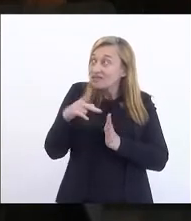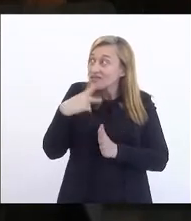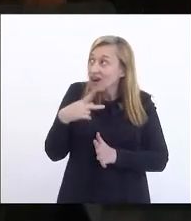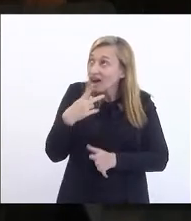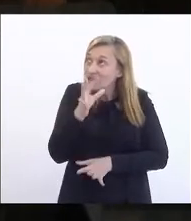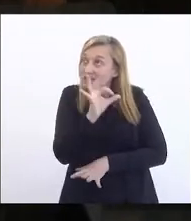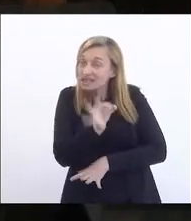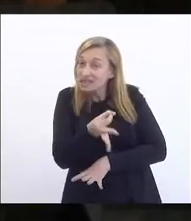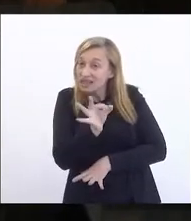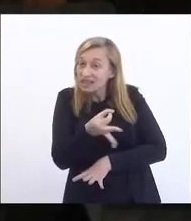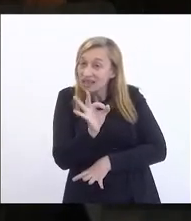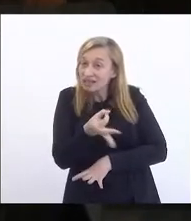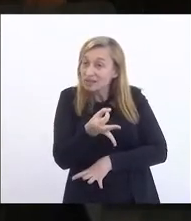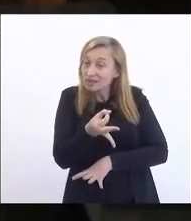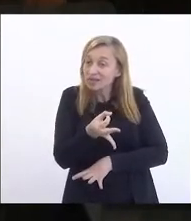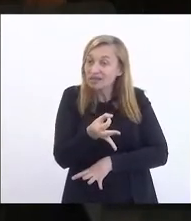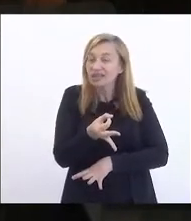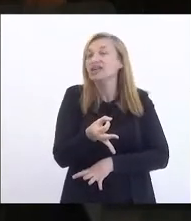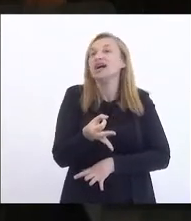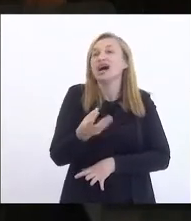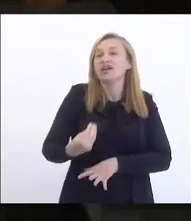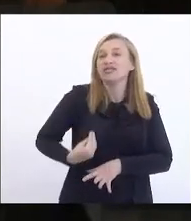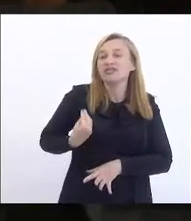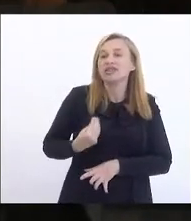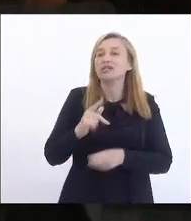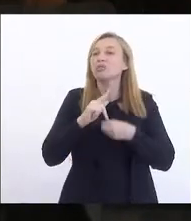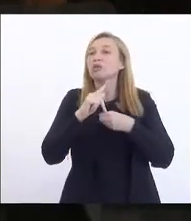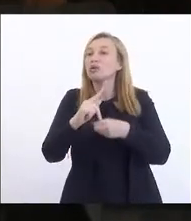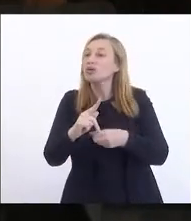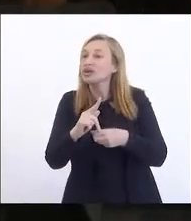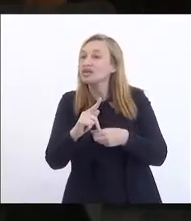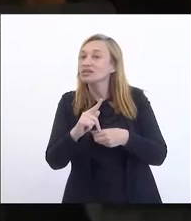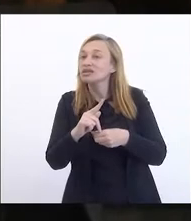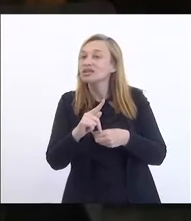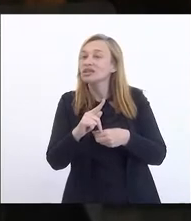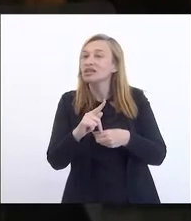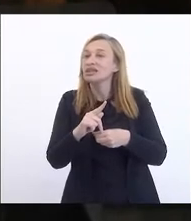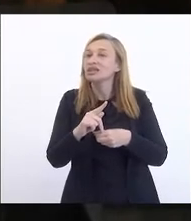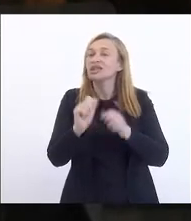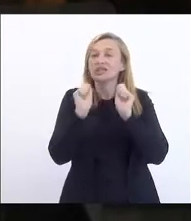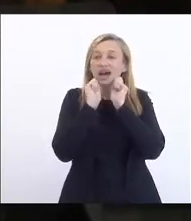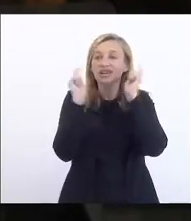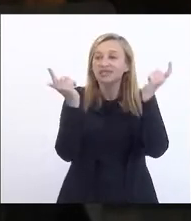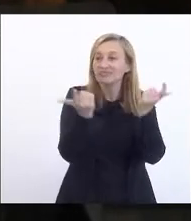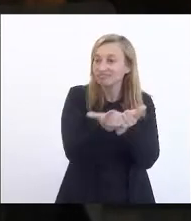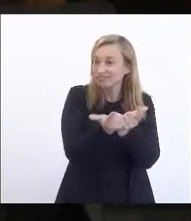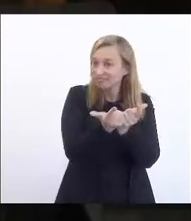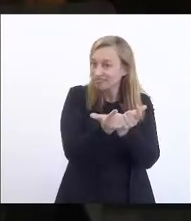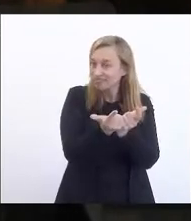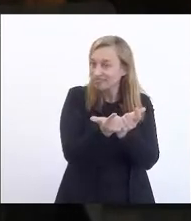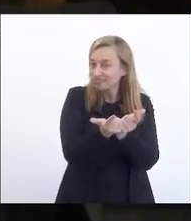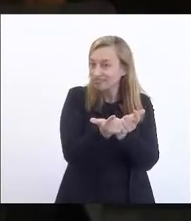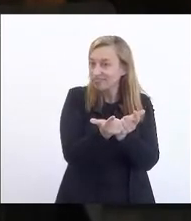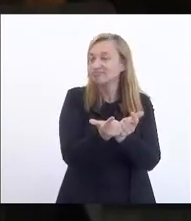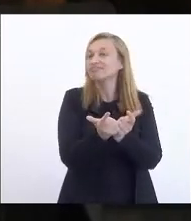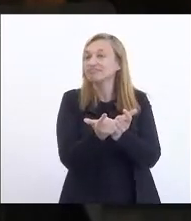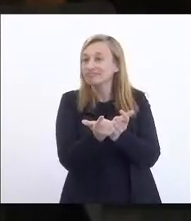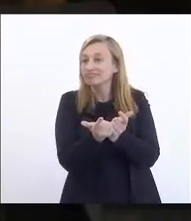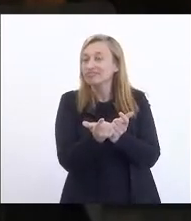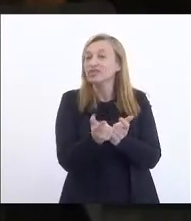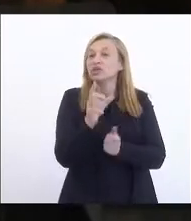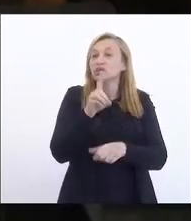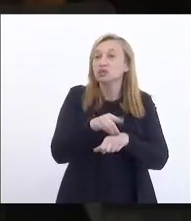a efetiva participação da Procuradoria da Assembleia Legislativa através do